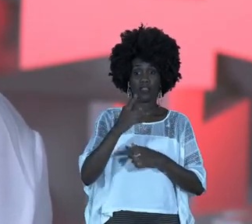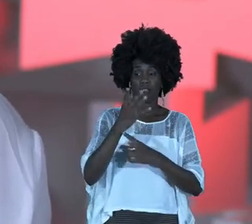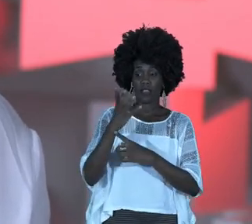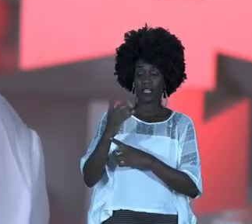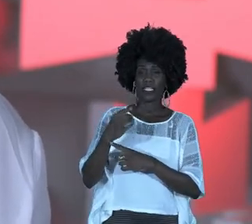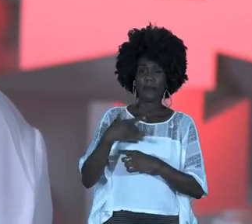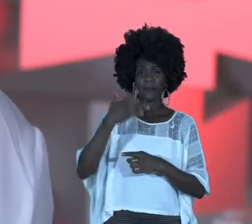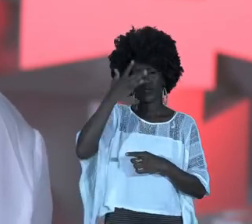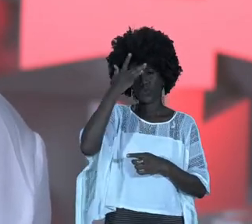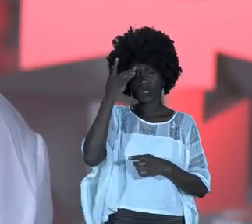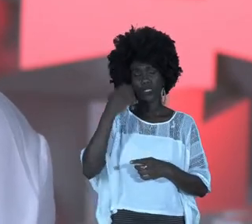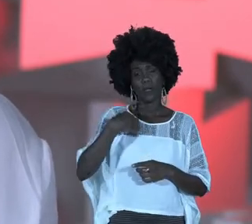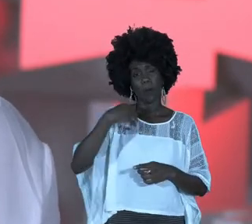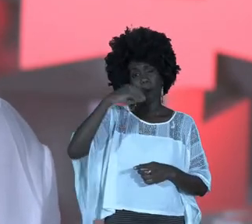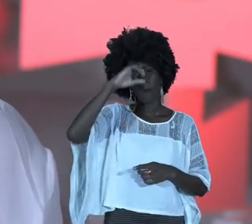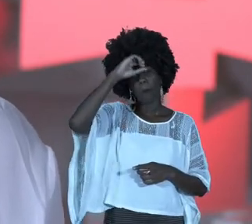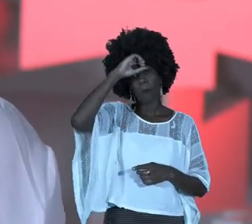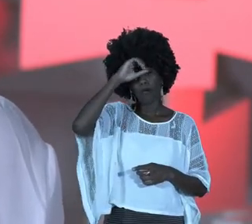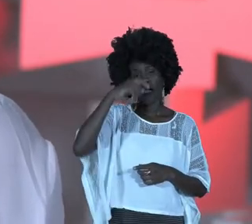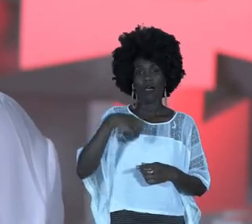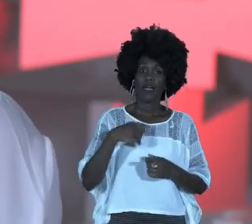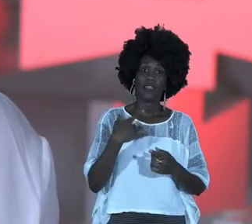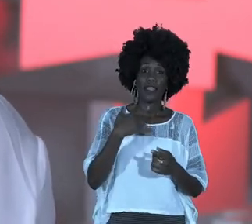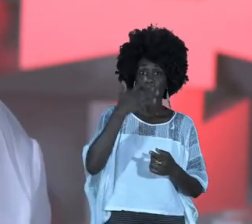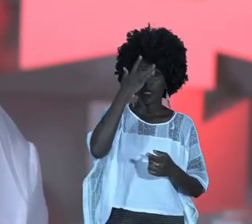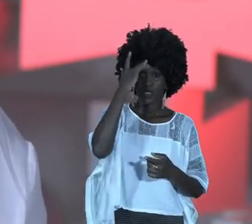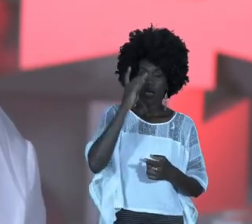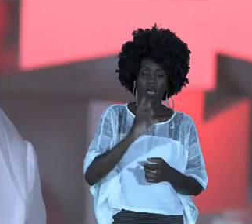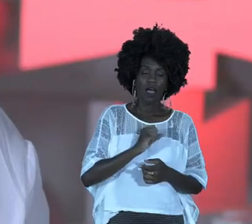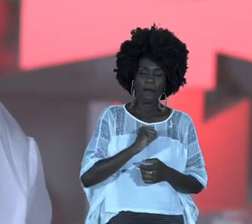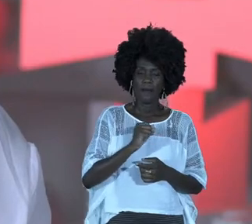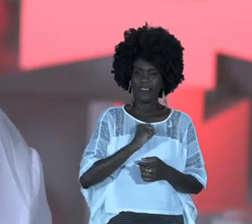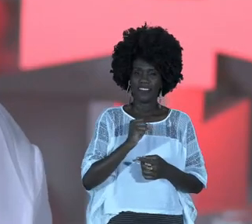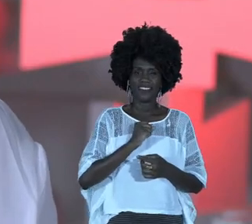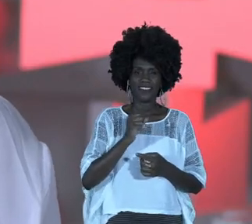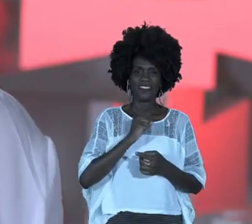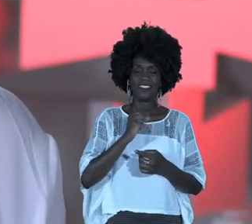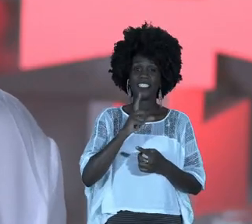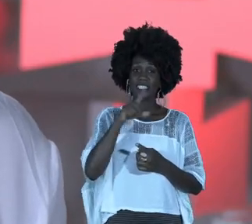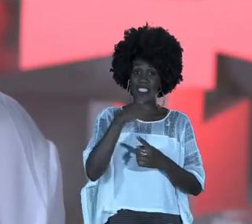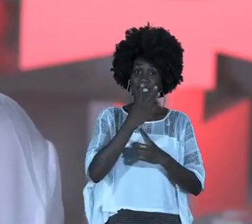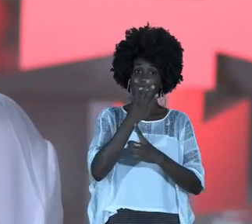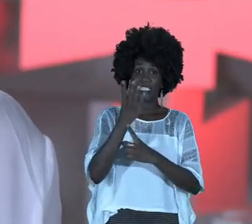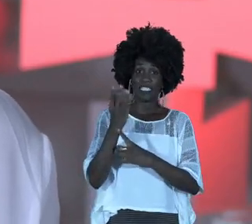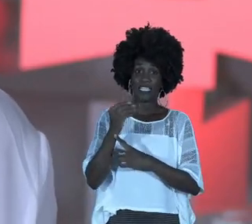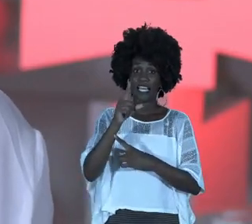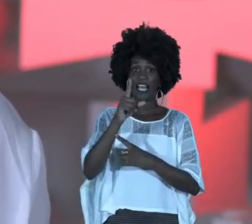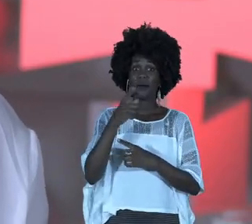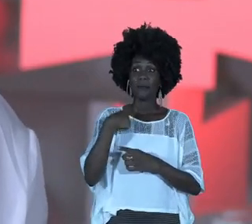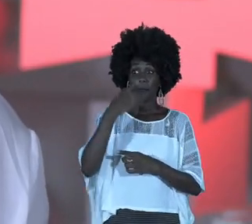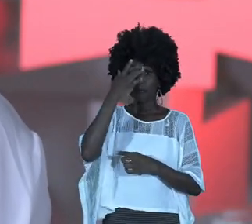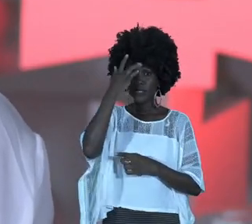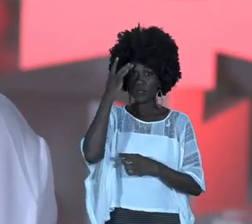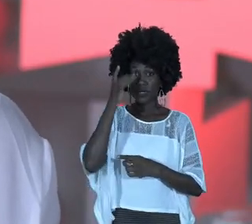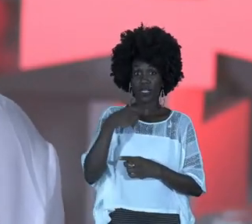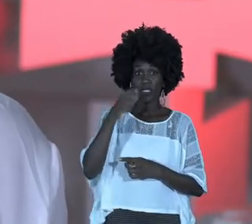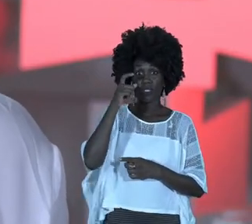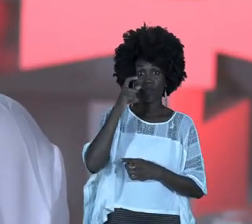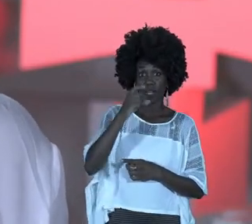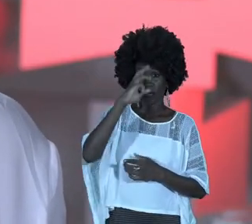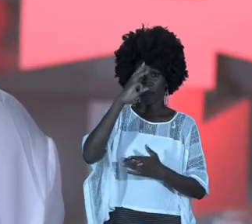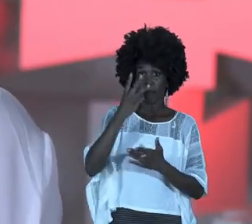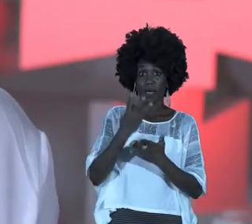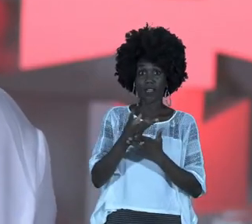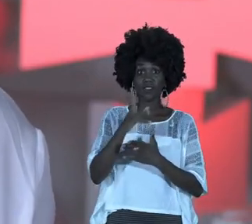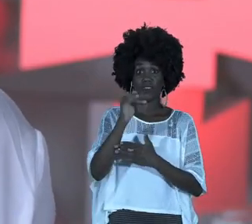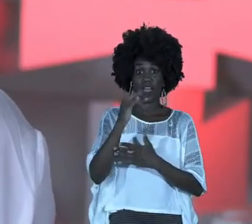pessoas leigas, tem pessoas que são amantes da arte, pessoas que estão de olho nas oficinas que vão acontecer lá em março, né,